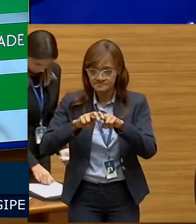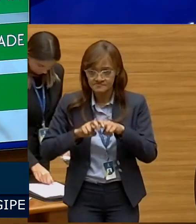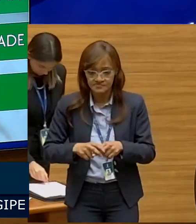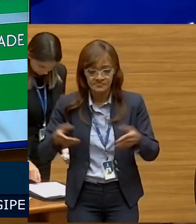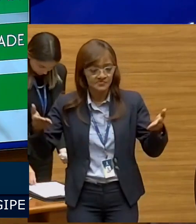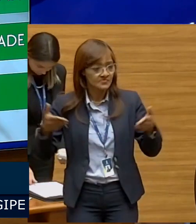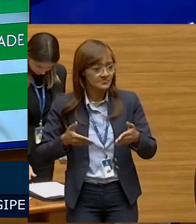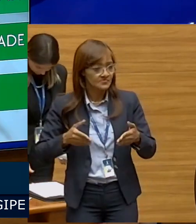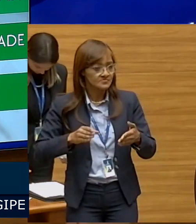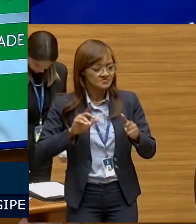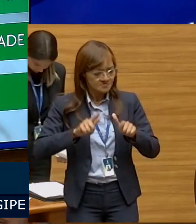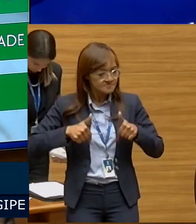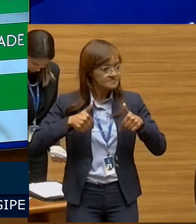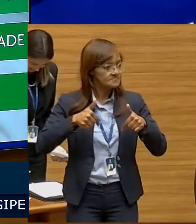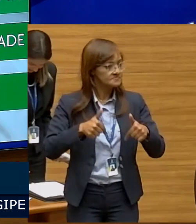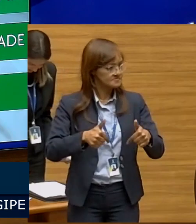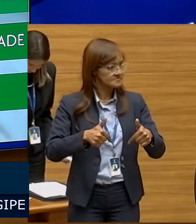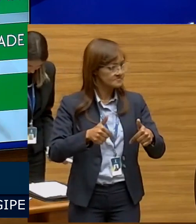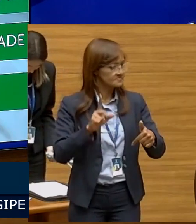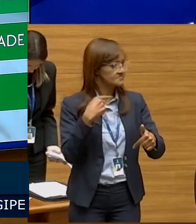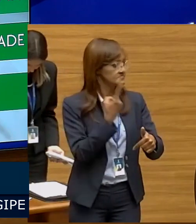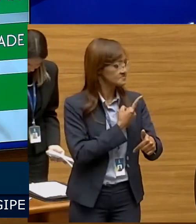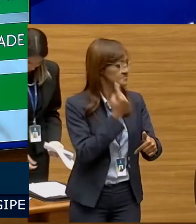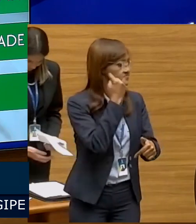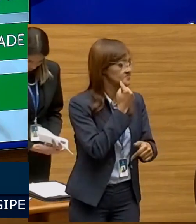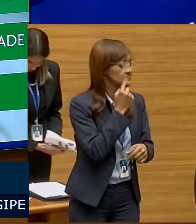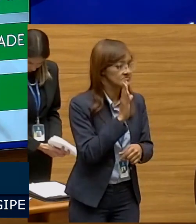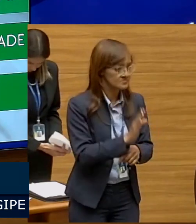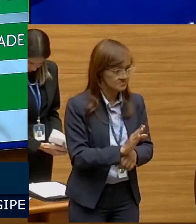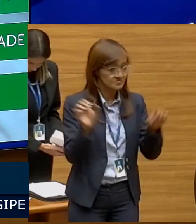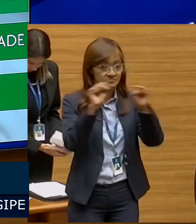das pessoas surdas, a gente precisa falar de reestruturar o